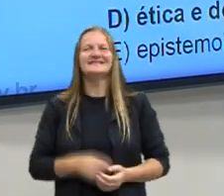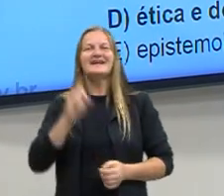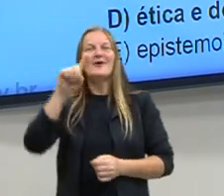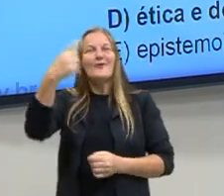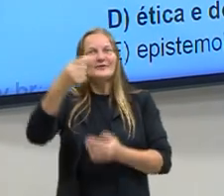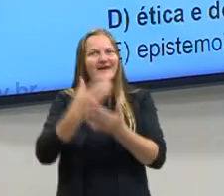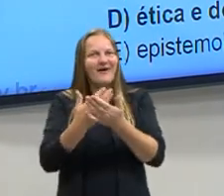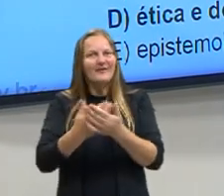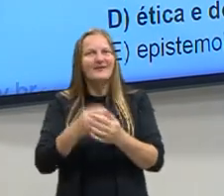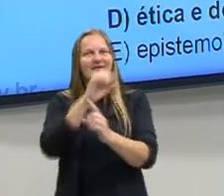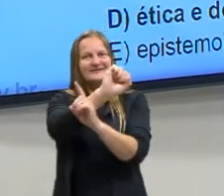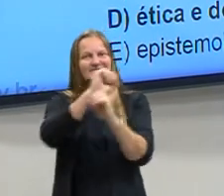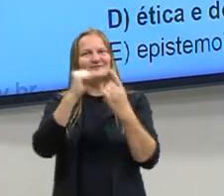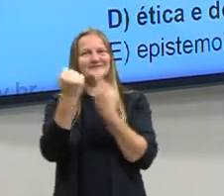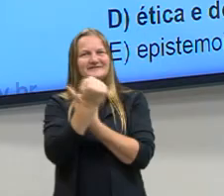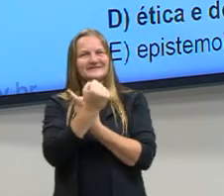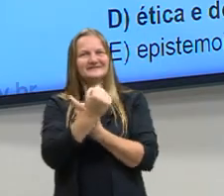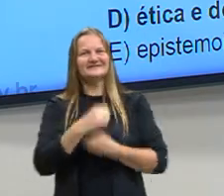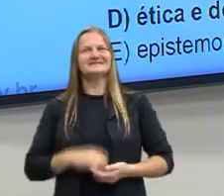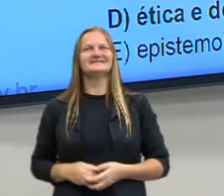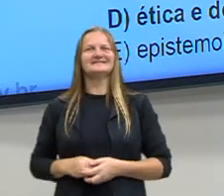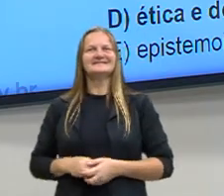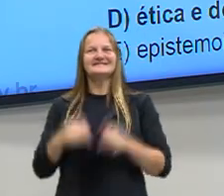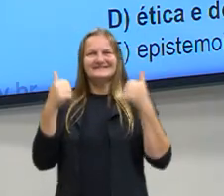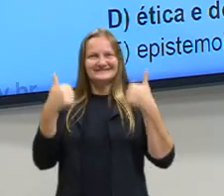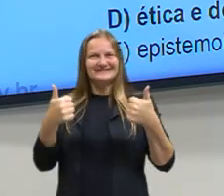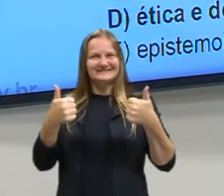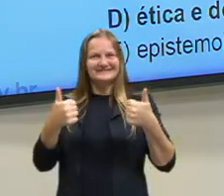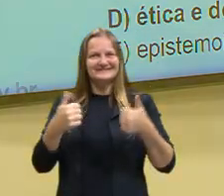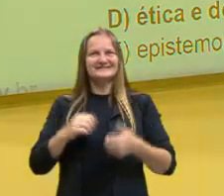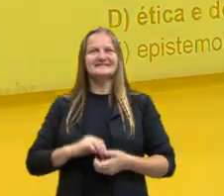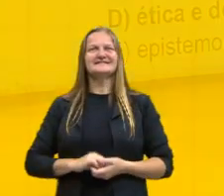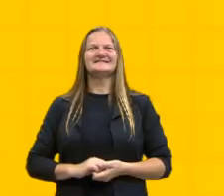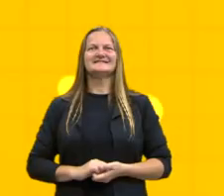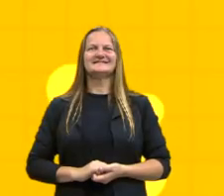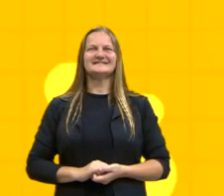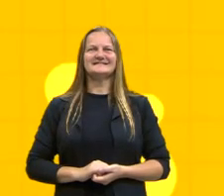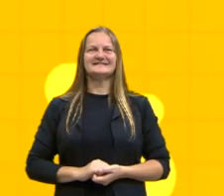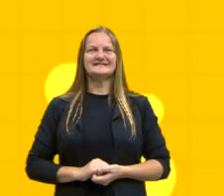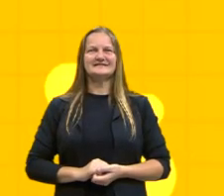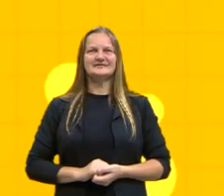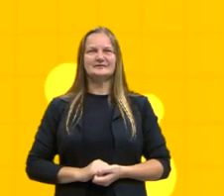nos veremos na próxima aula de Sociologia valeu E aí